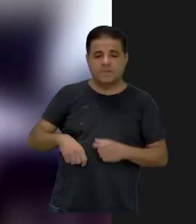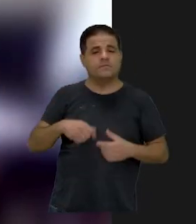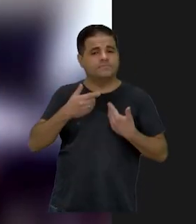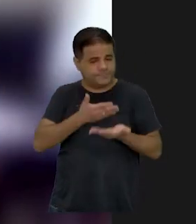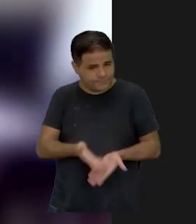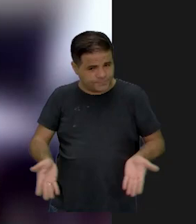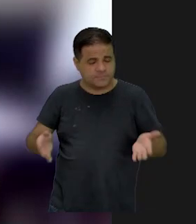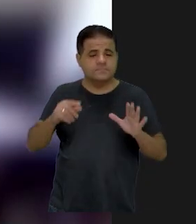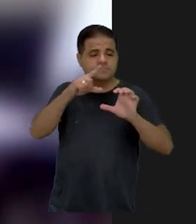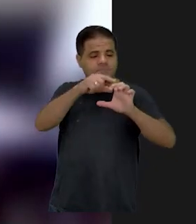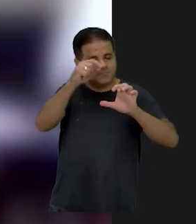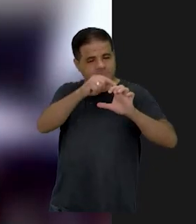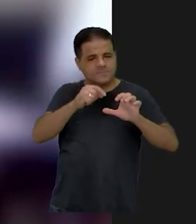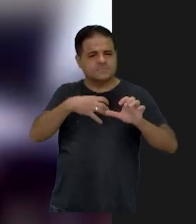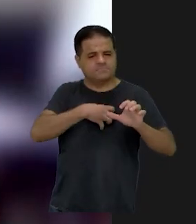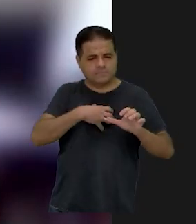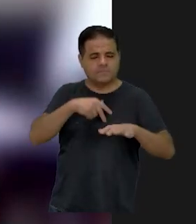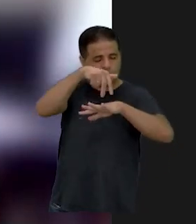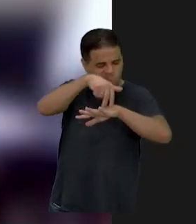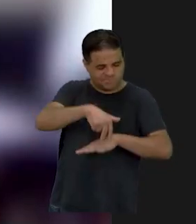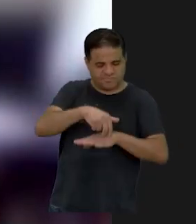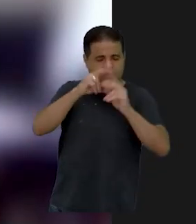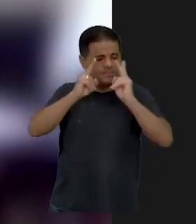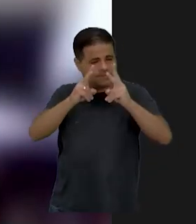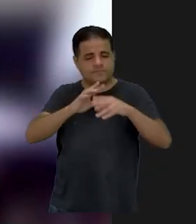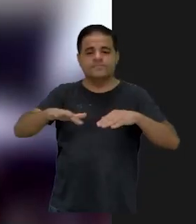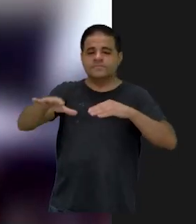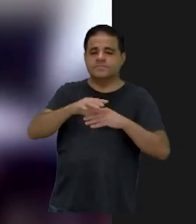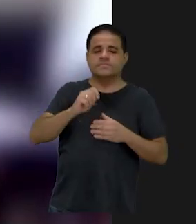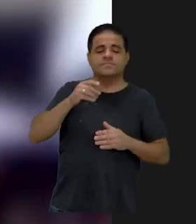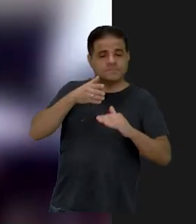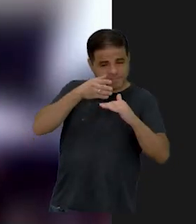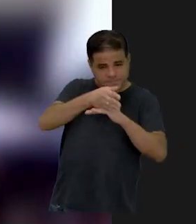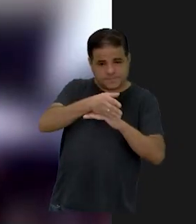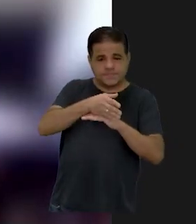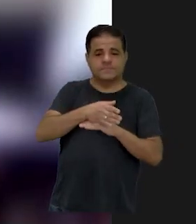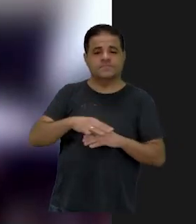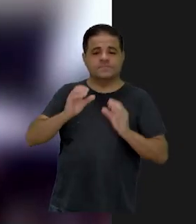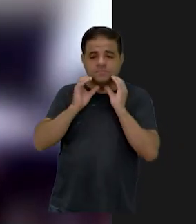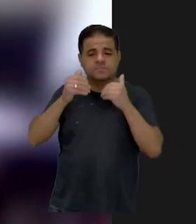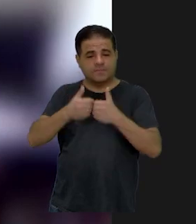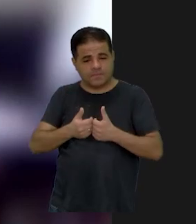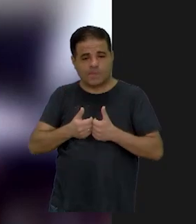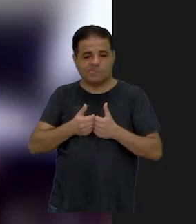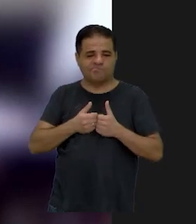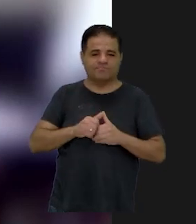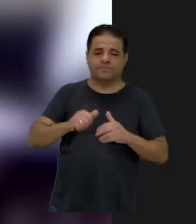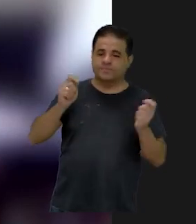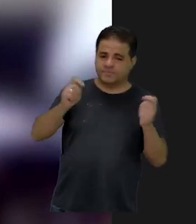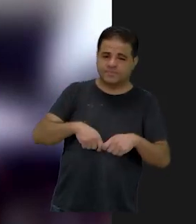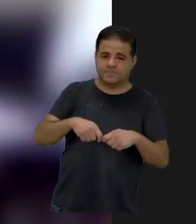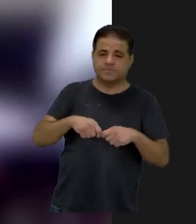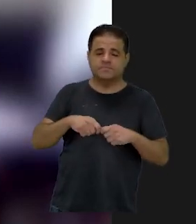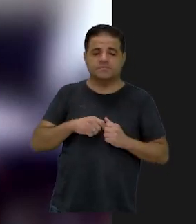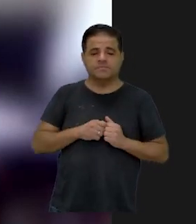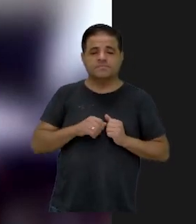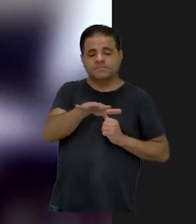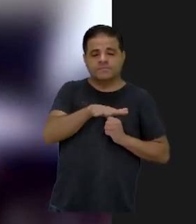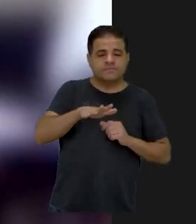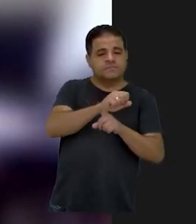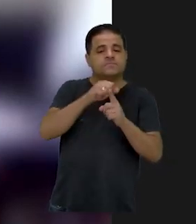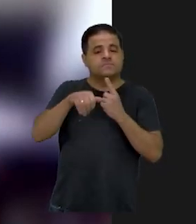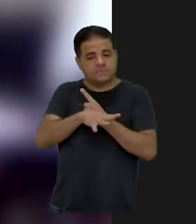criativos, ou seja, os alunos devem ser estimulados ou incentivados a